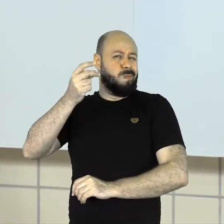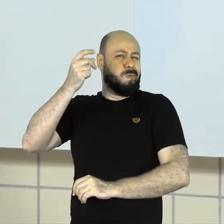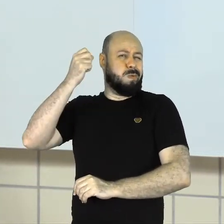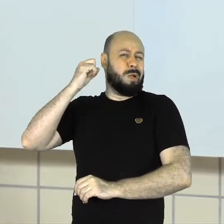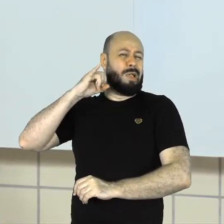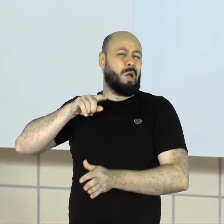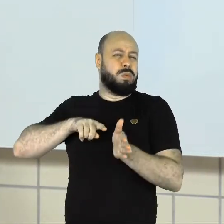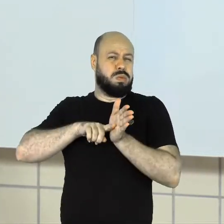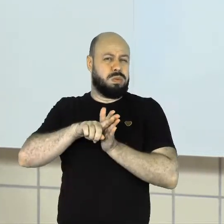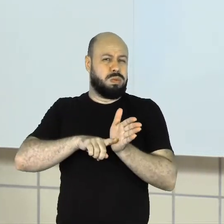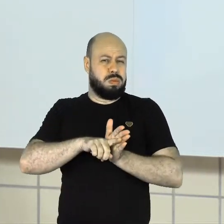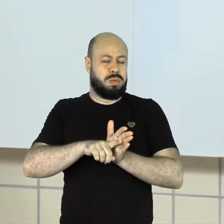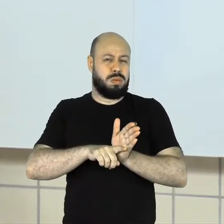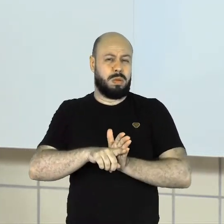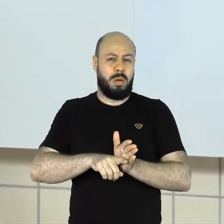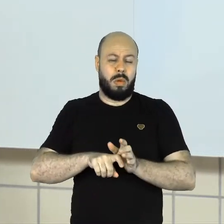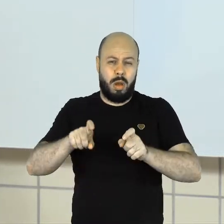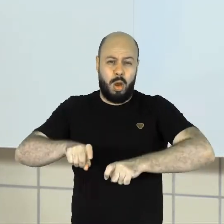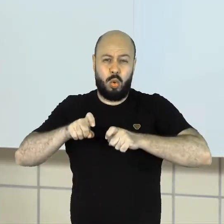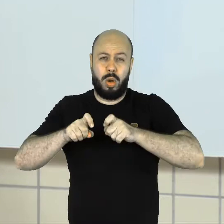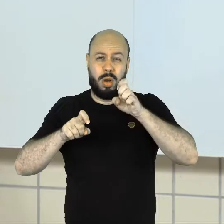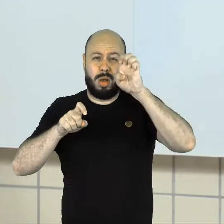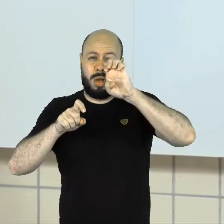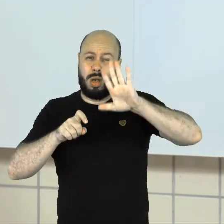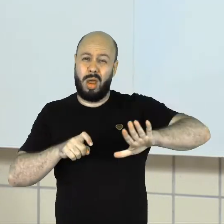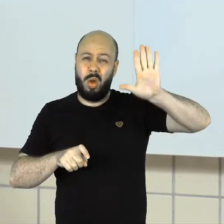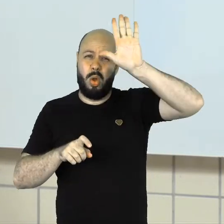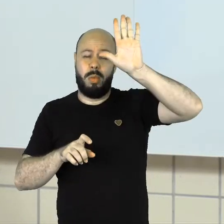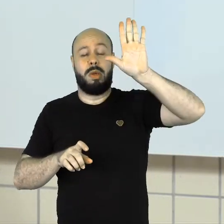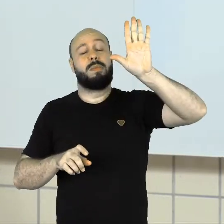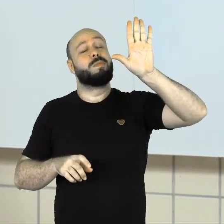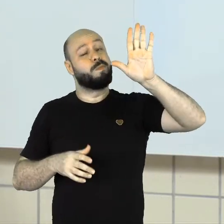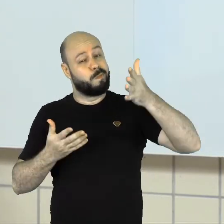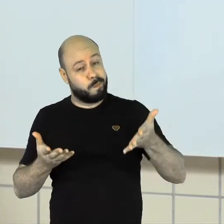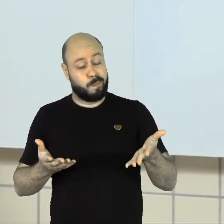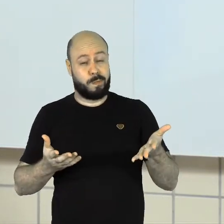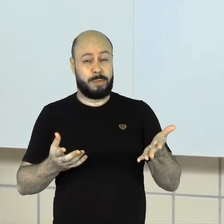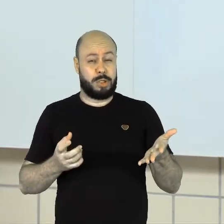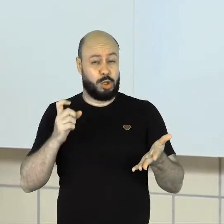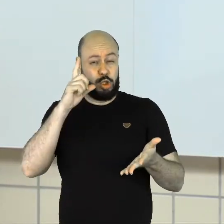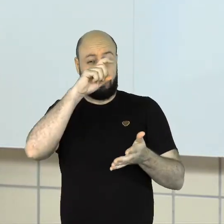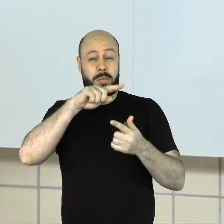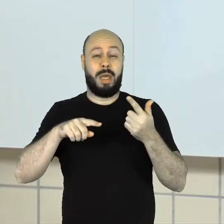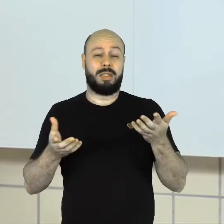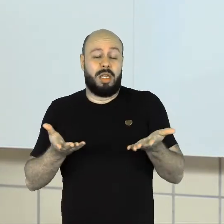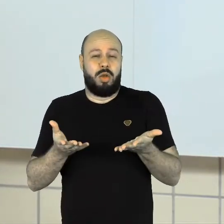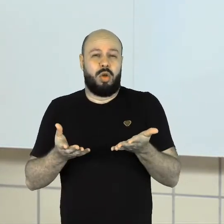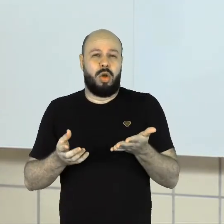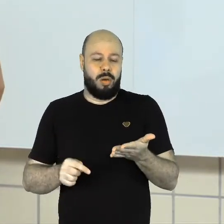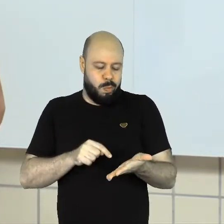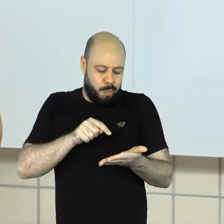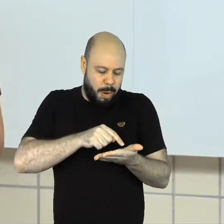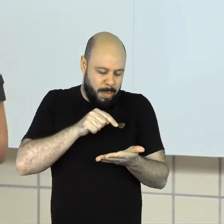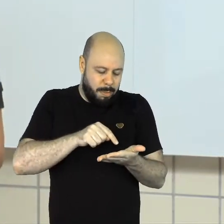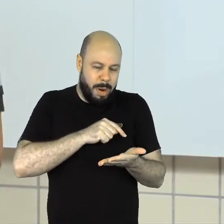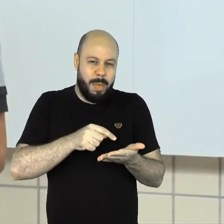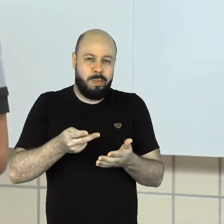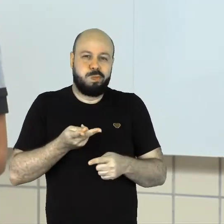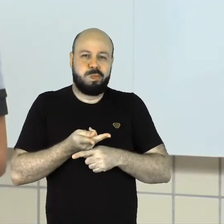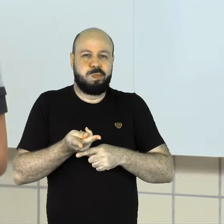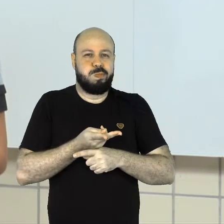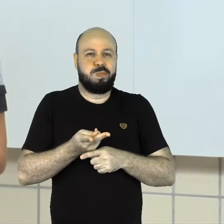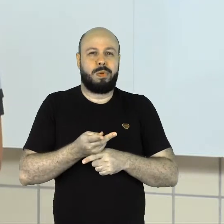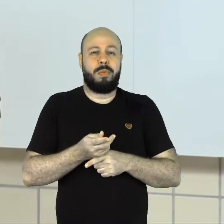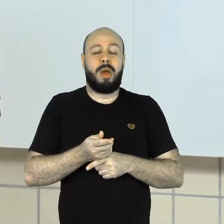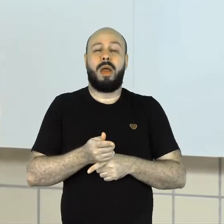fosse pesquisar sobre a agricultura da Europa, eu teria muita dificuldade, mas na palma da nossa mão com a tecnologia, eu pude acessar um